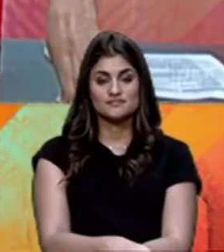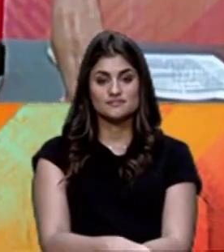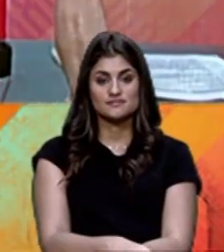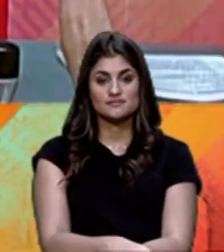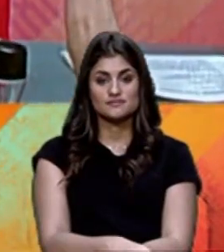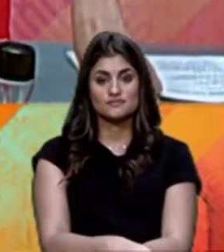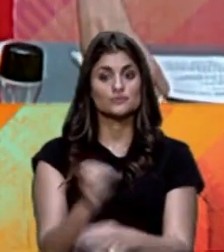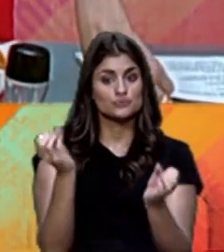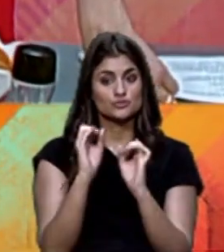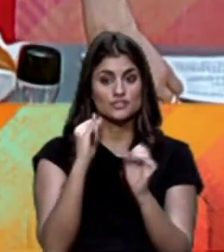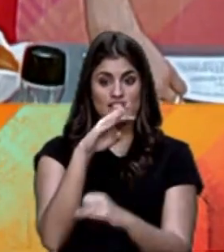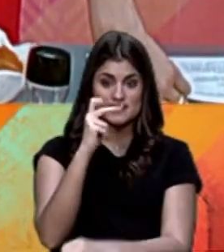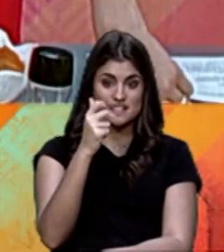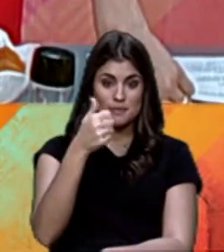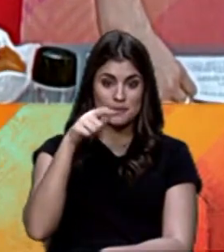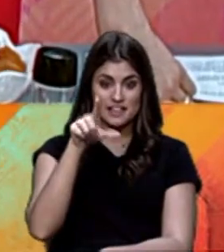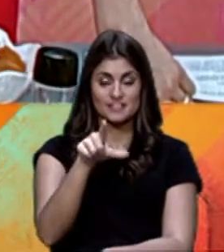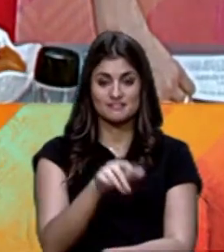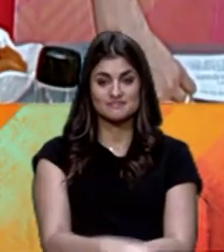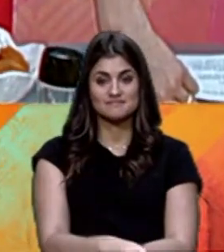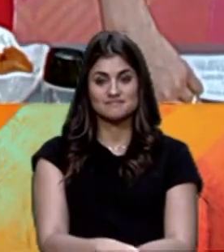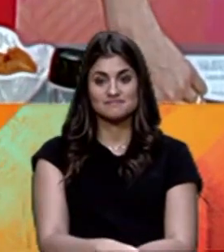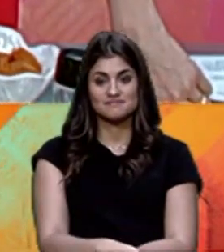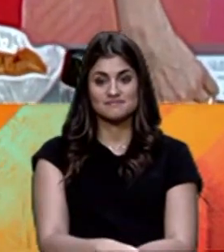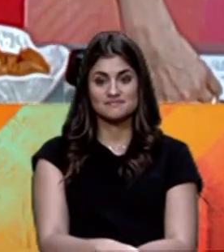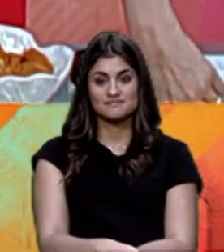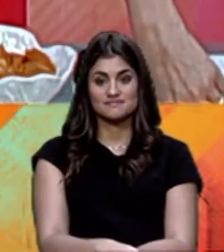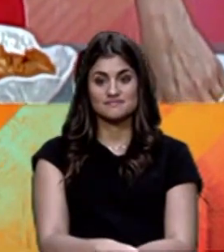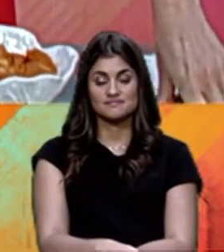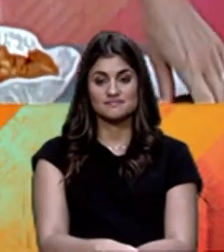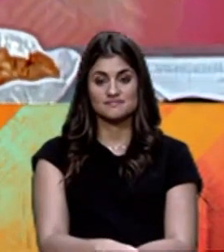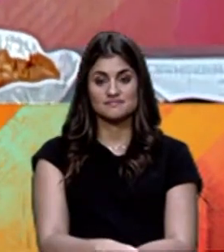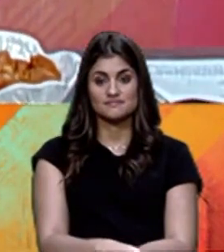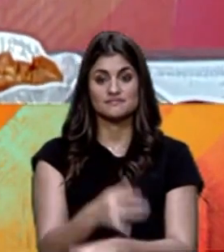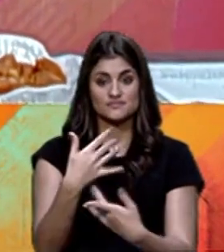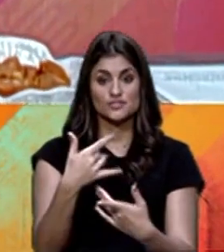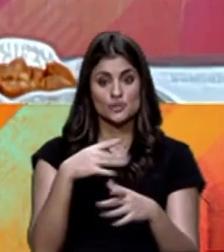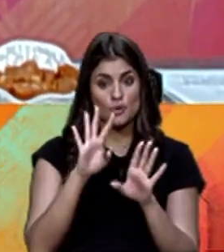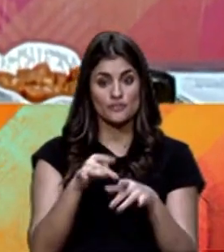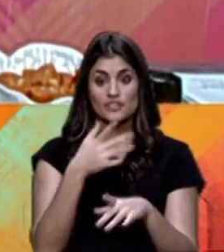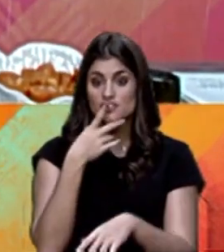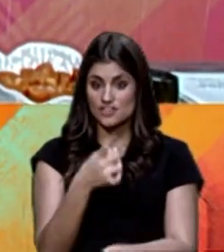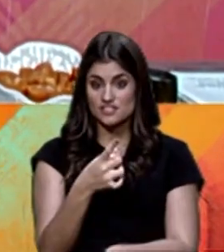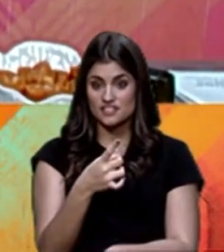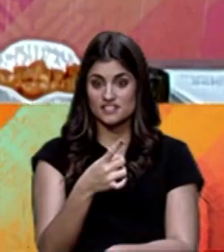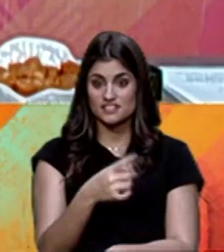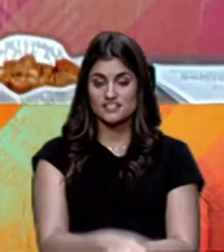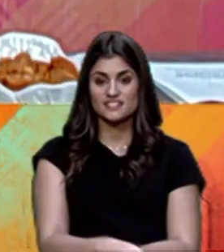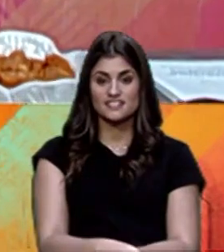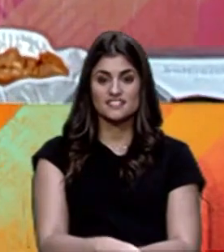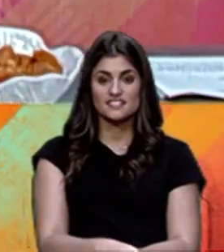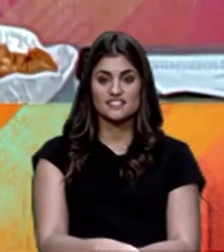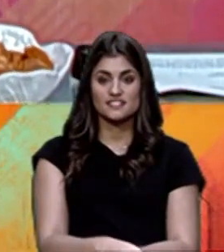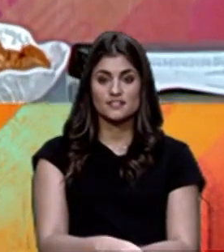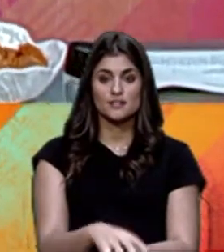Olha, não temos mesmo a Isabel. Olha, frisou no frango. Vou ter que terminar isto sozinha, estava-se mesmo a ver. Não